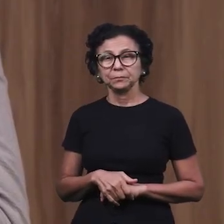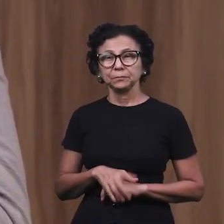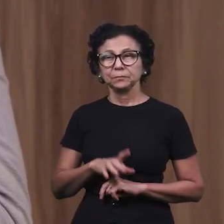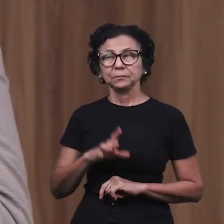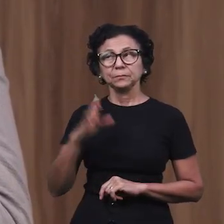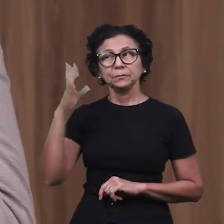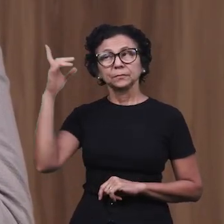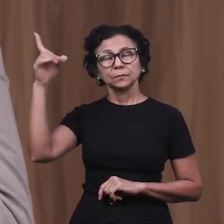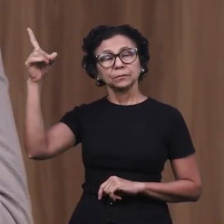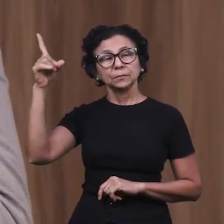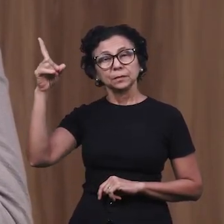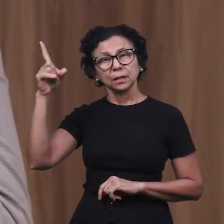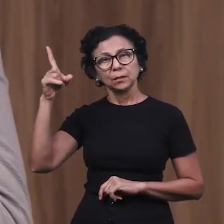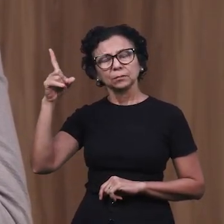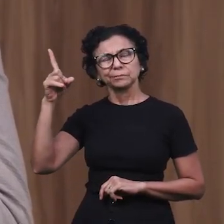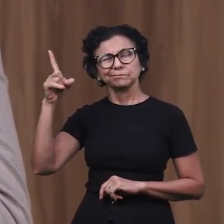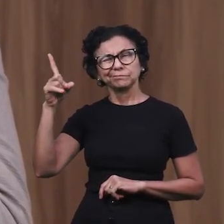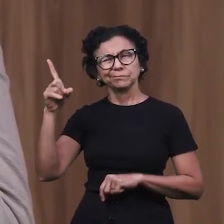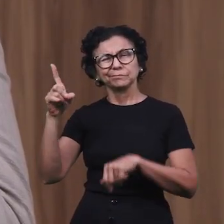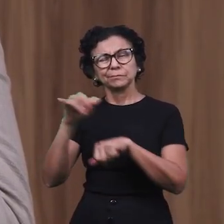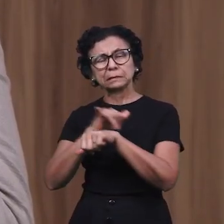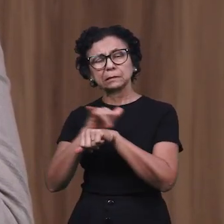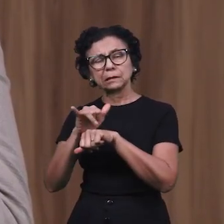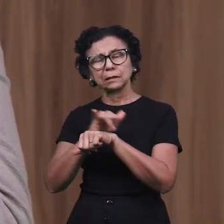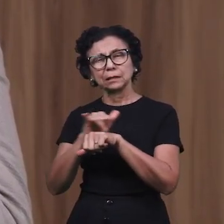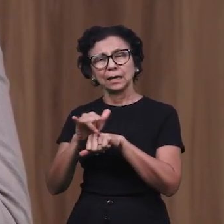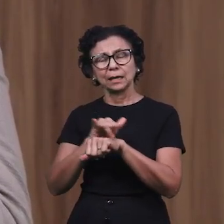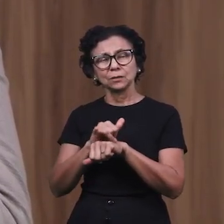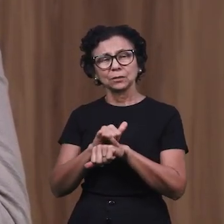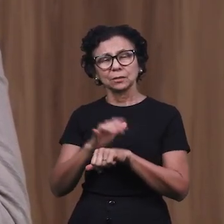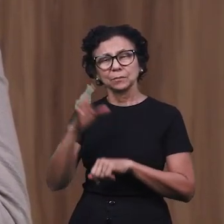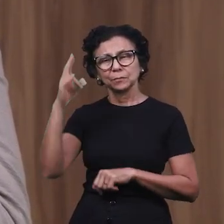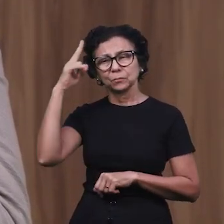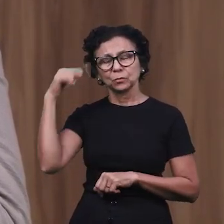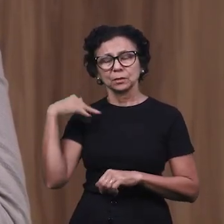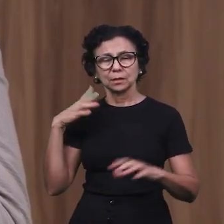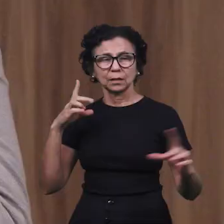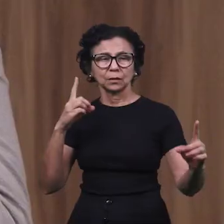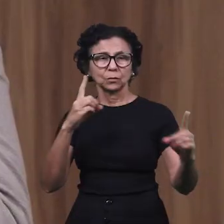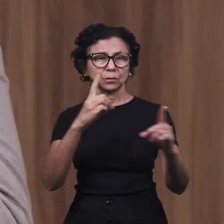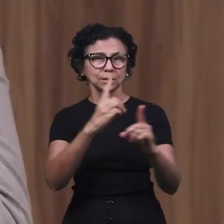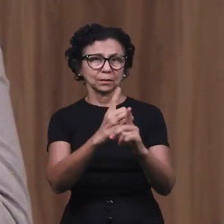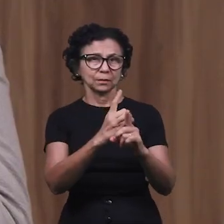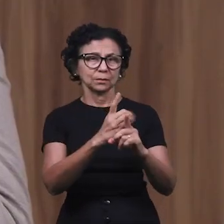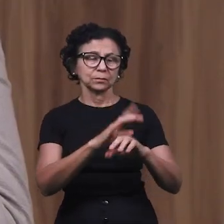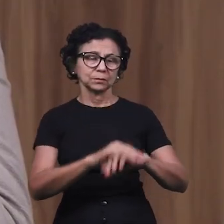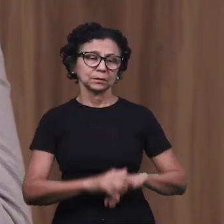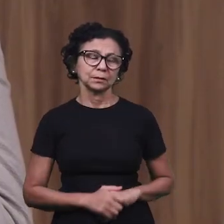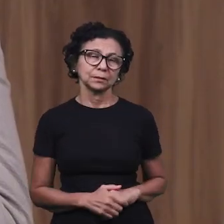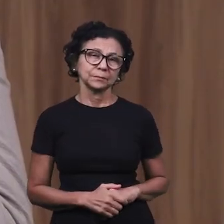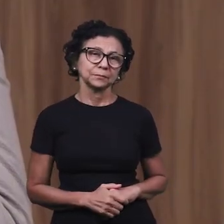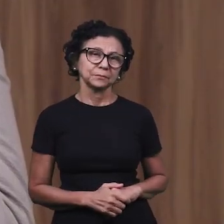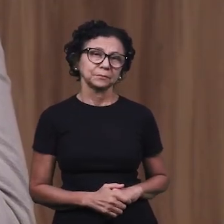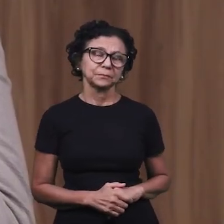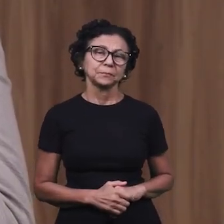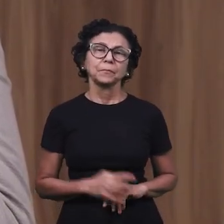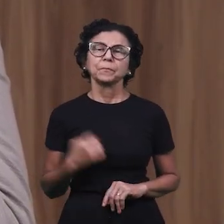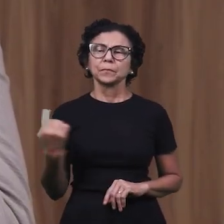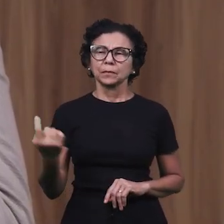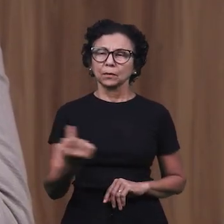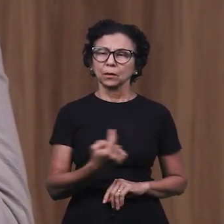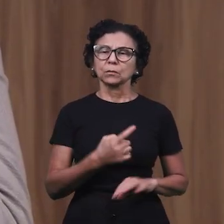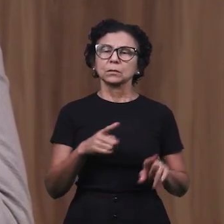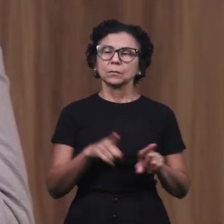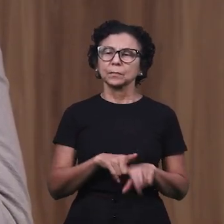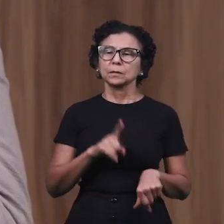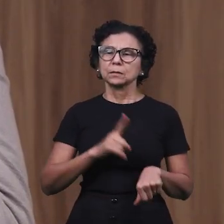aqui exatamente isso. Às vezes o Senhor, ele usa as nossas fraquezas, né? Nos leva ao deserto, como levou